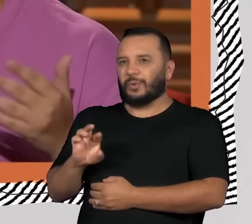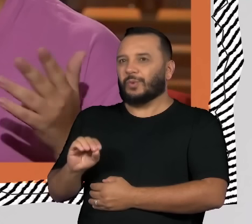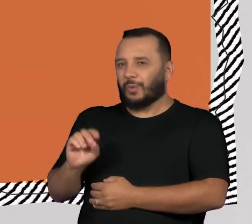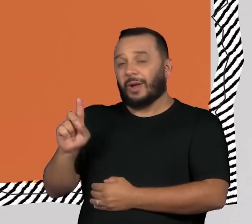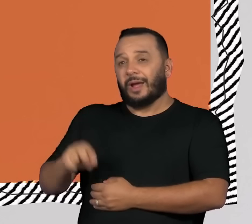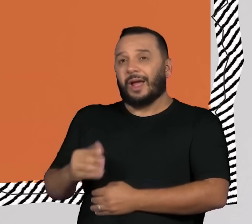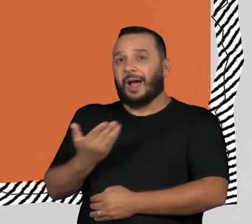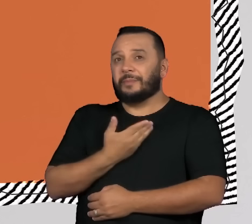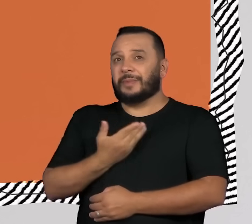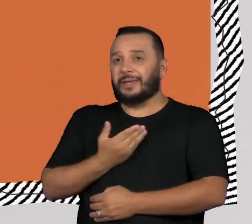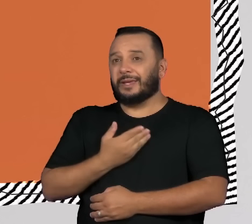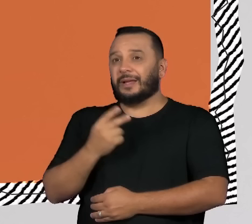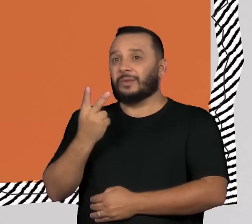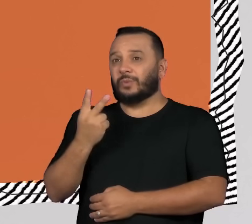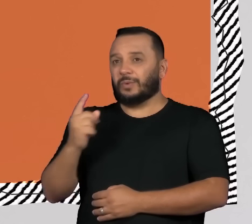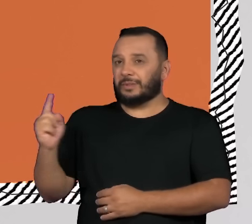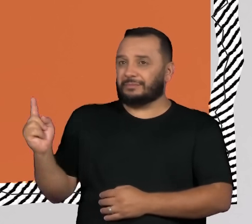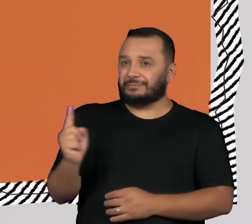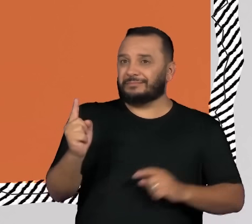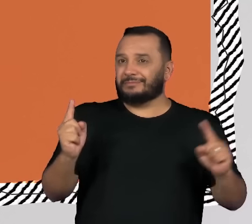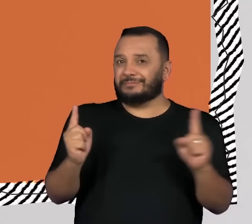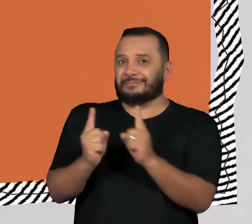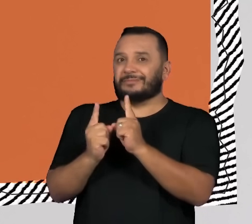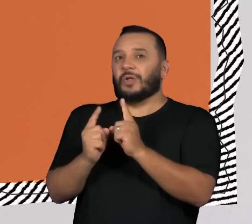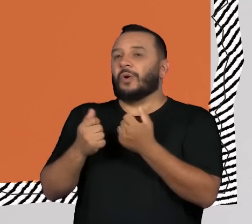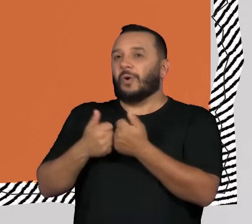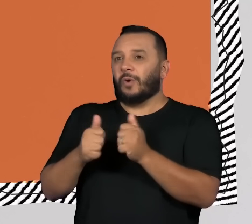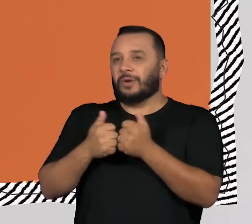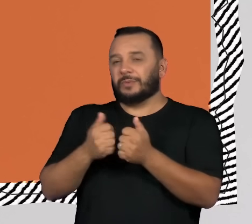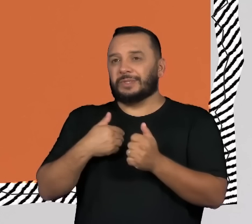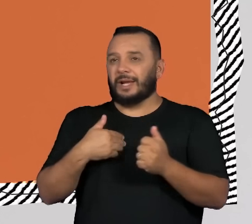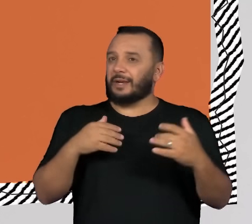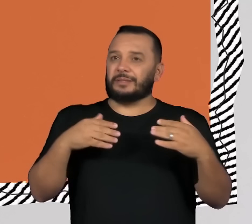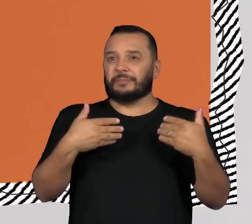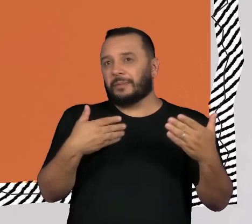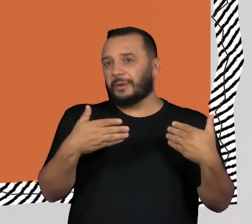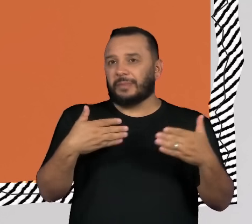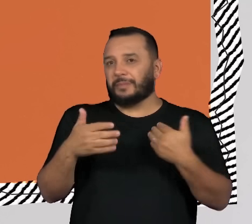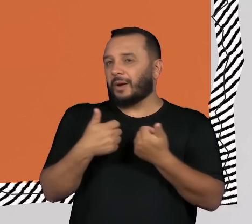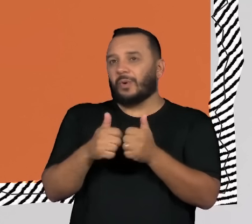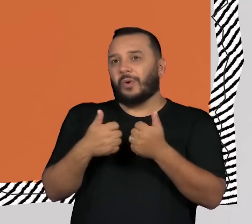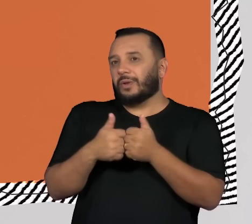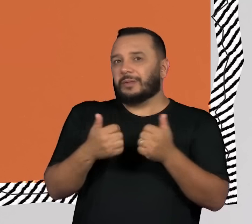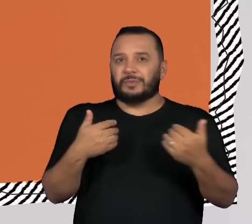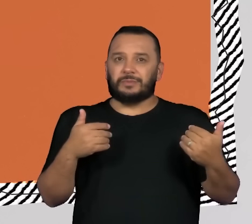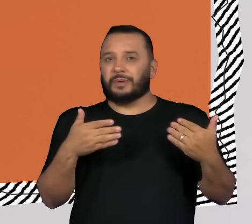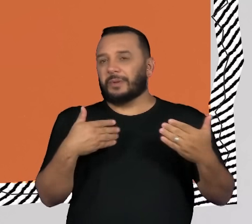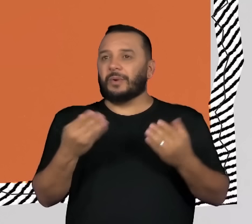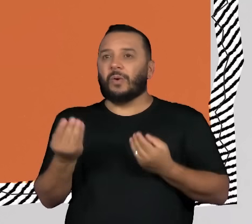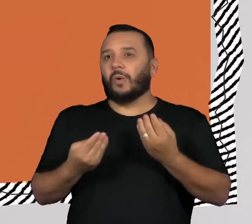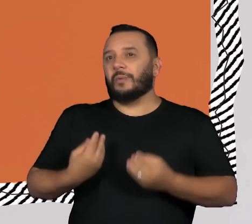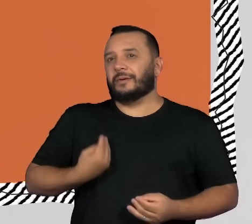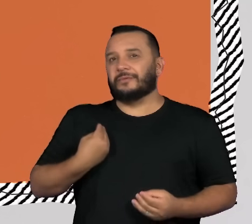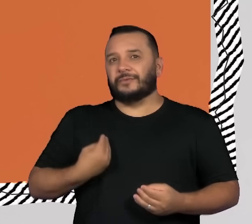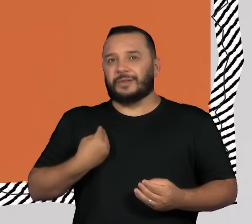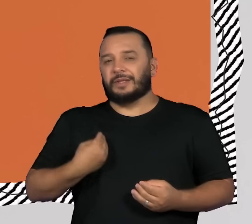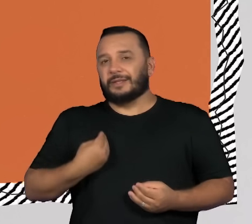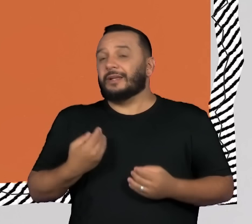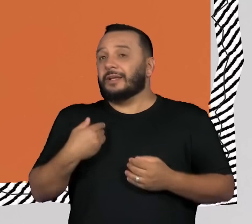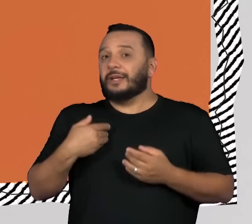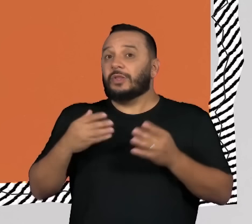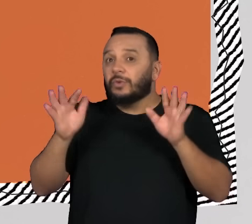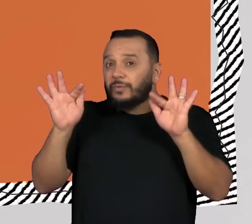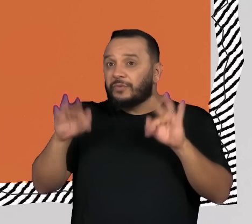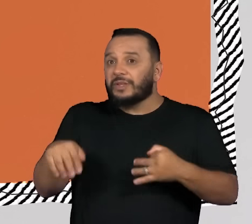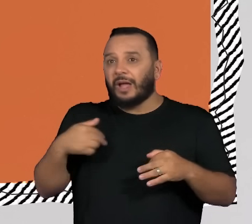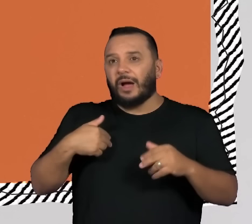que se encontram num ônibus, e aí você vai escutando a conversa delas no ônibus, elas vão atualizando uma a outra da vida delas, e a história acaba quando elas descem